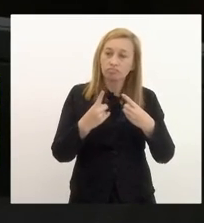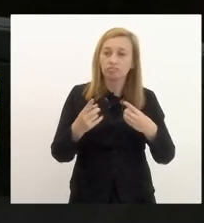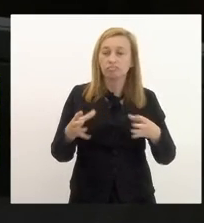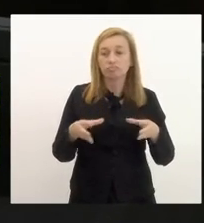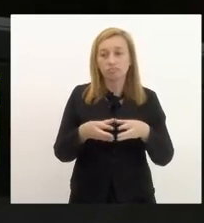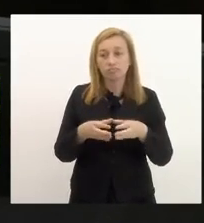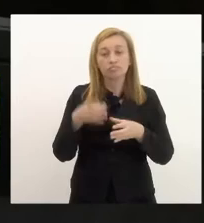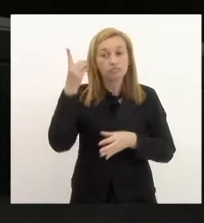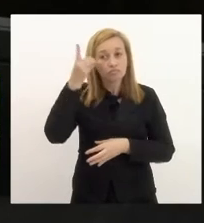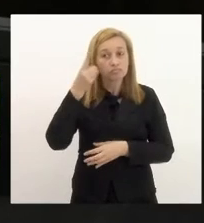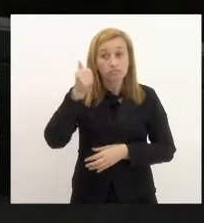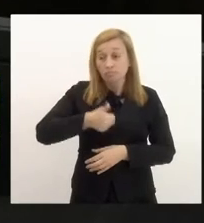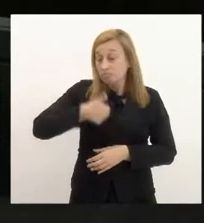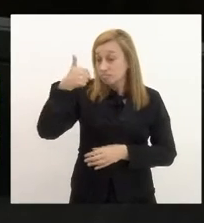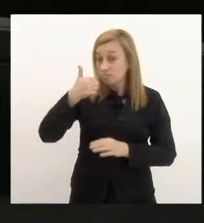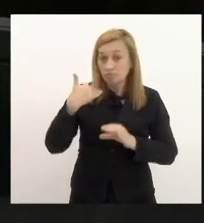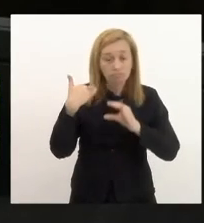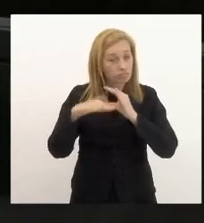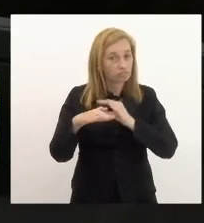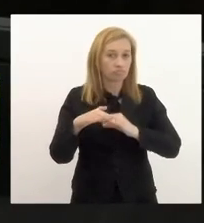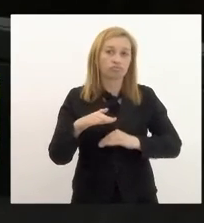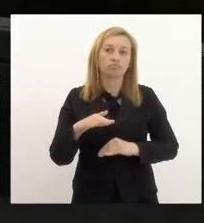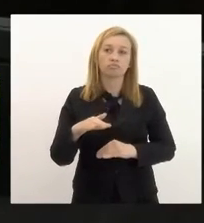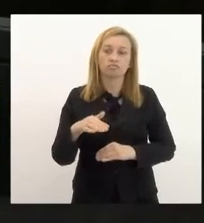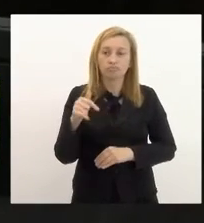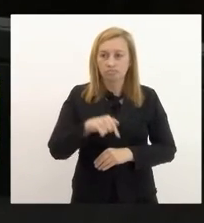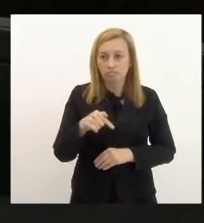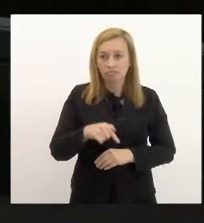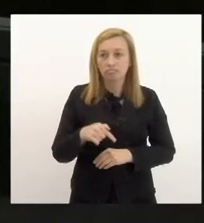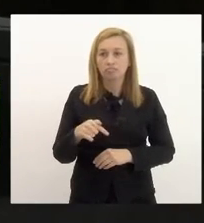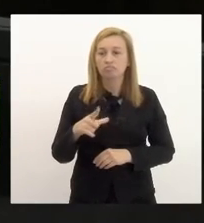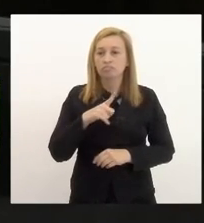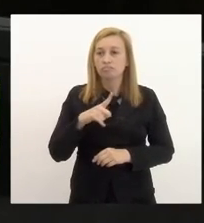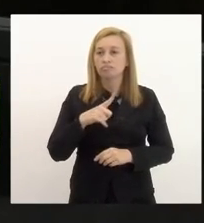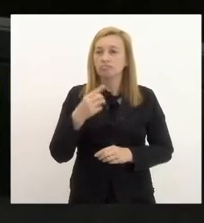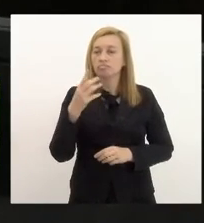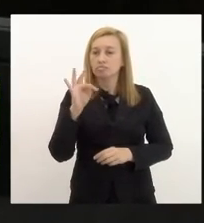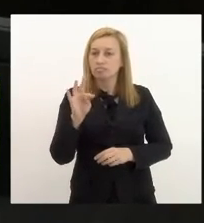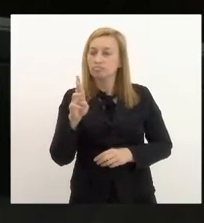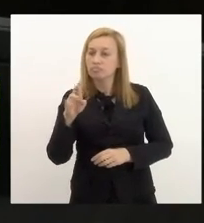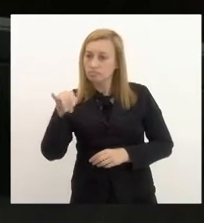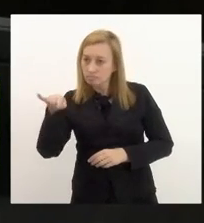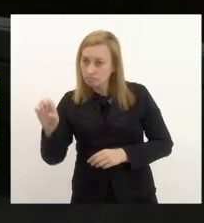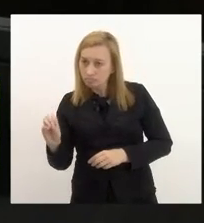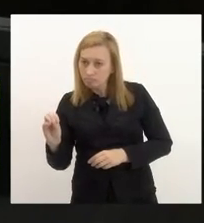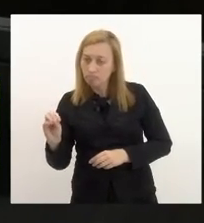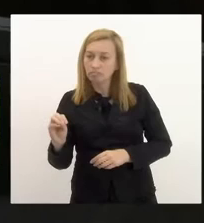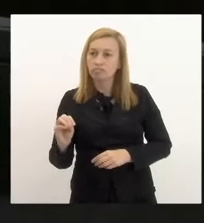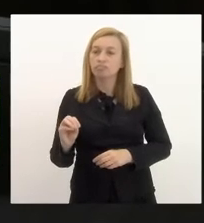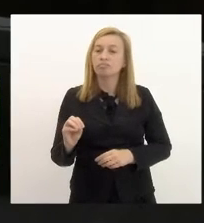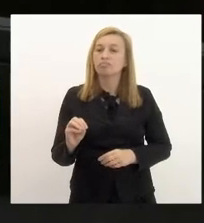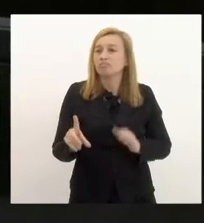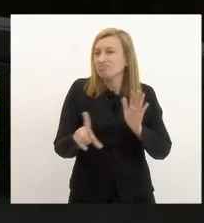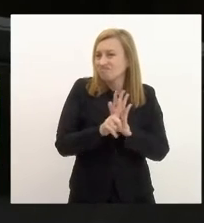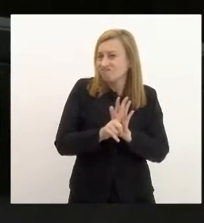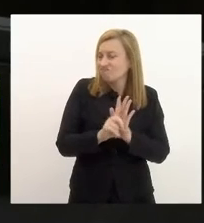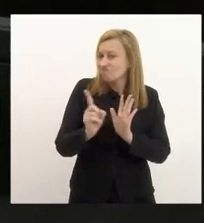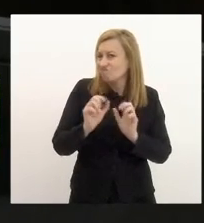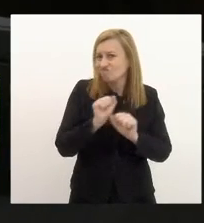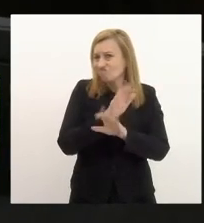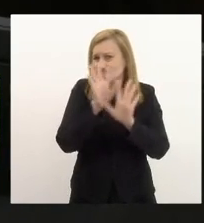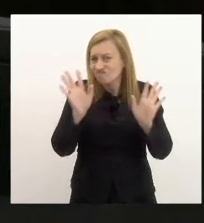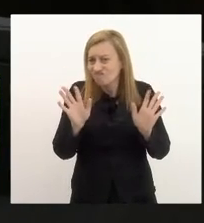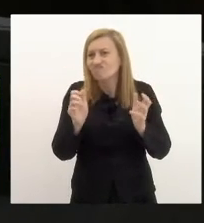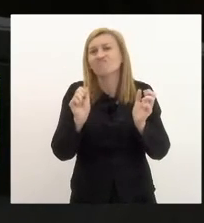de com o melhor encaminhamento na que mesmo a gente tem a questão dos triênios por exemplo que a lei não é muito